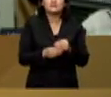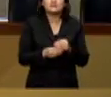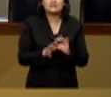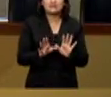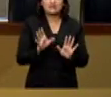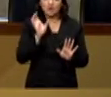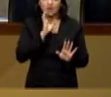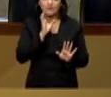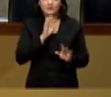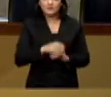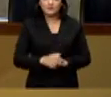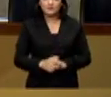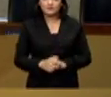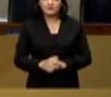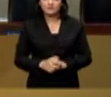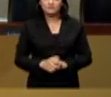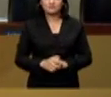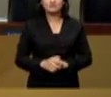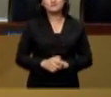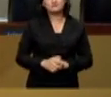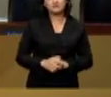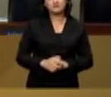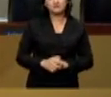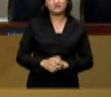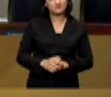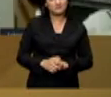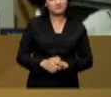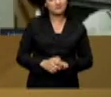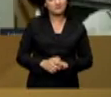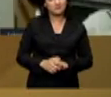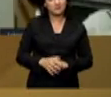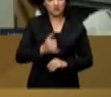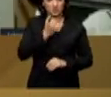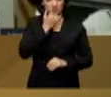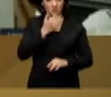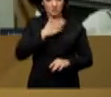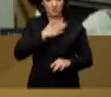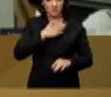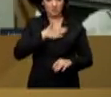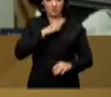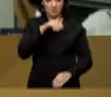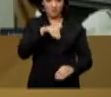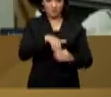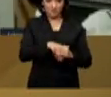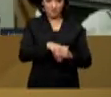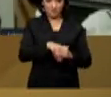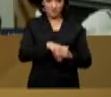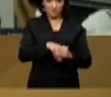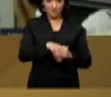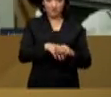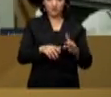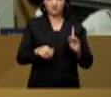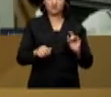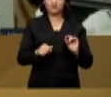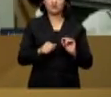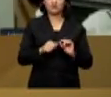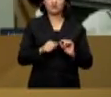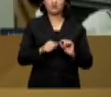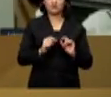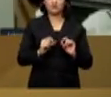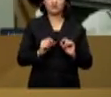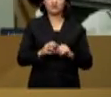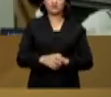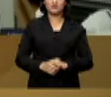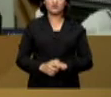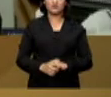Pois não? Pedindo vênia ao... Esse voto foi produzido na sequência da